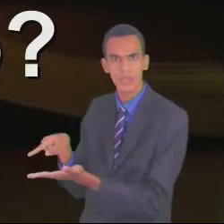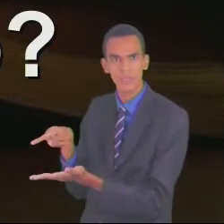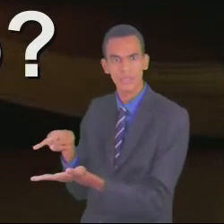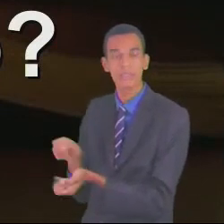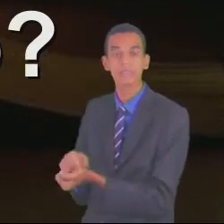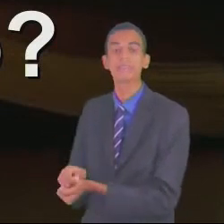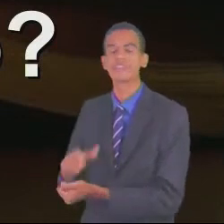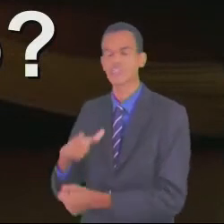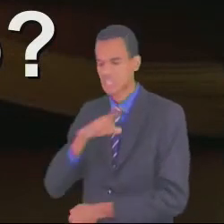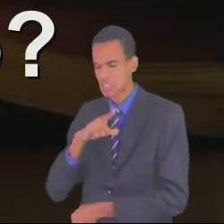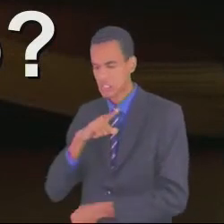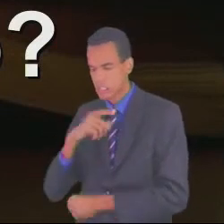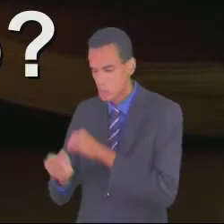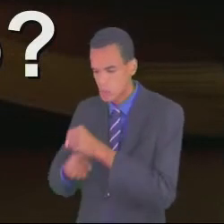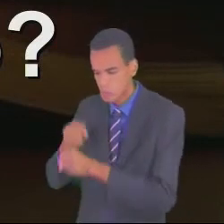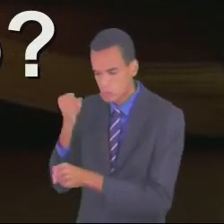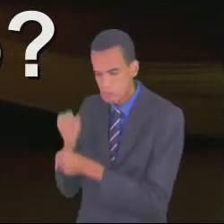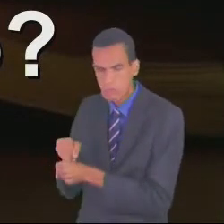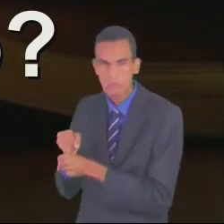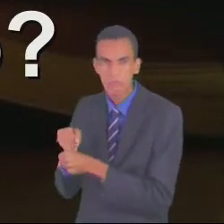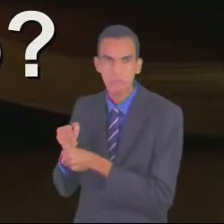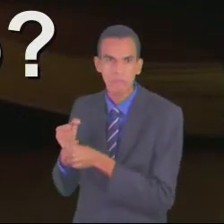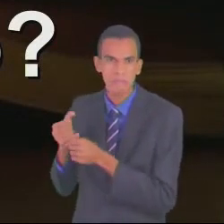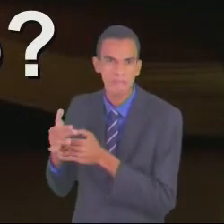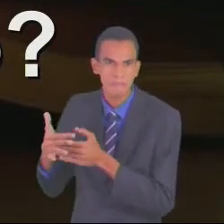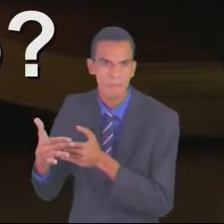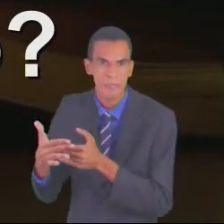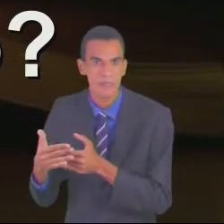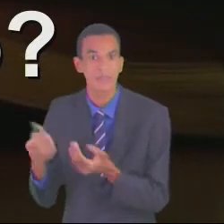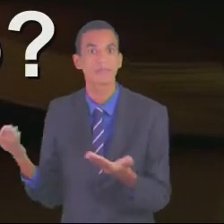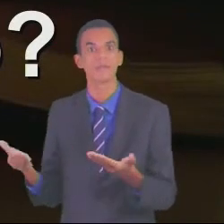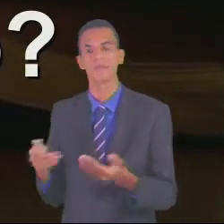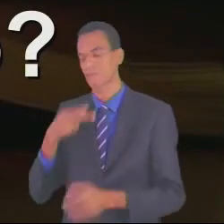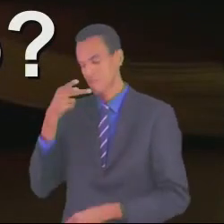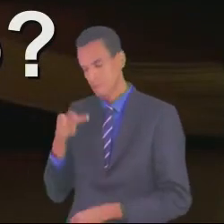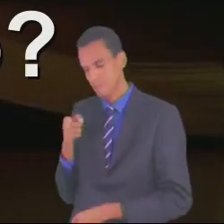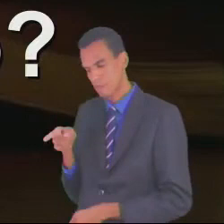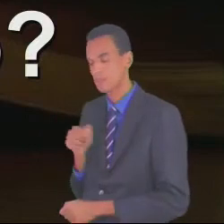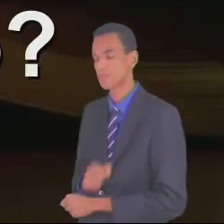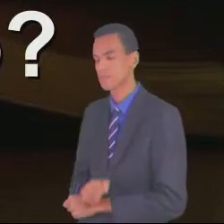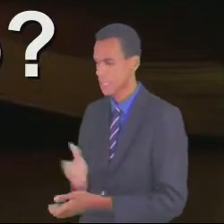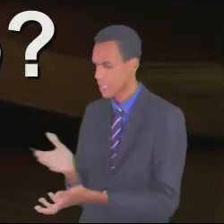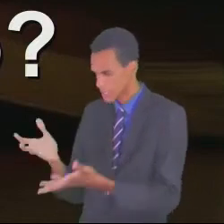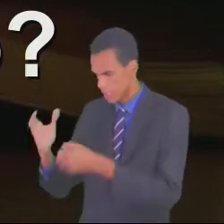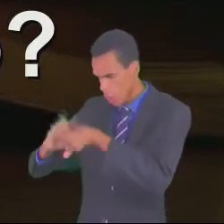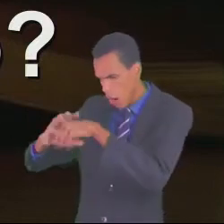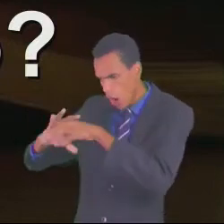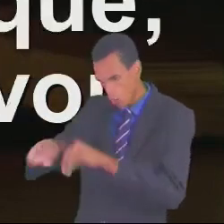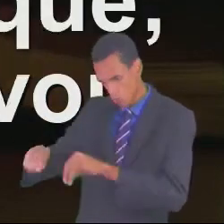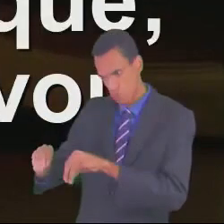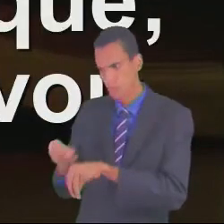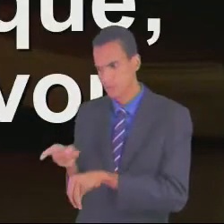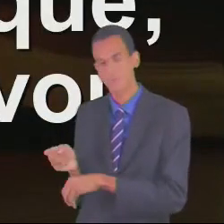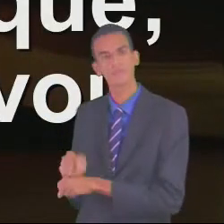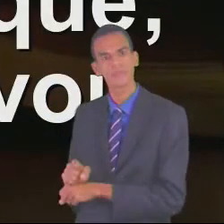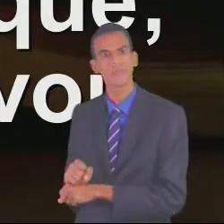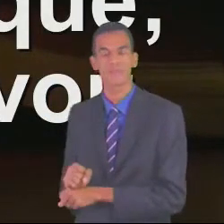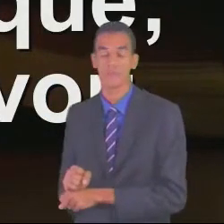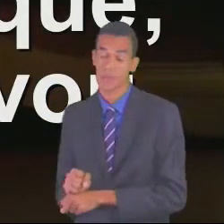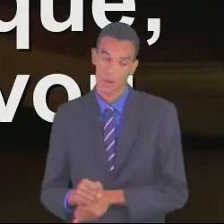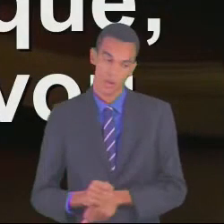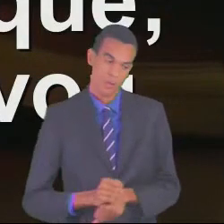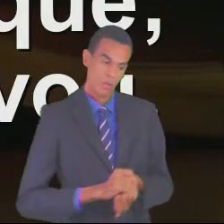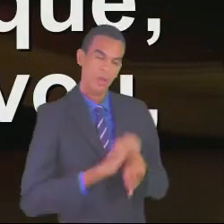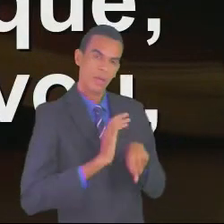neste estado muito tempo, disse-lhe: queres ficação? O